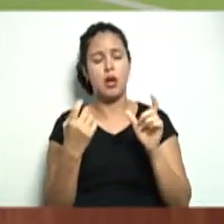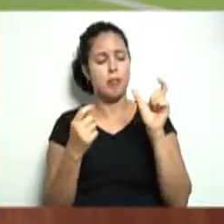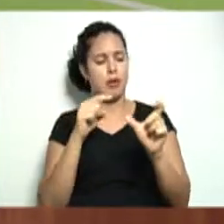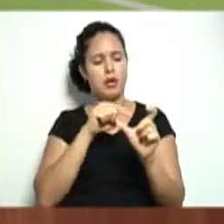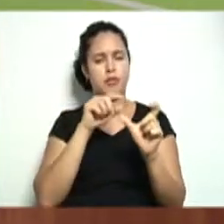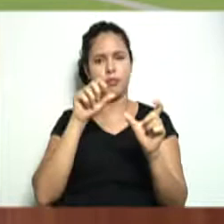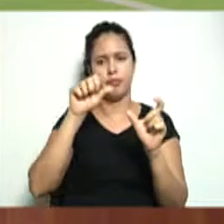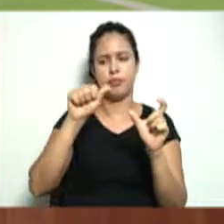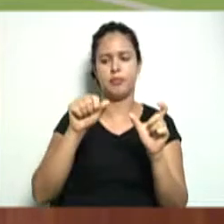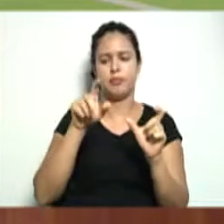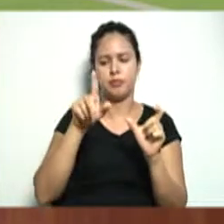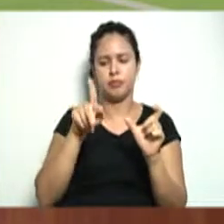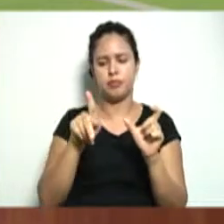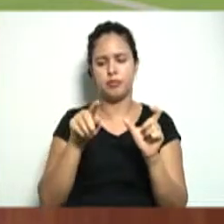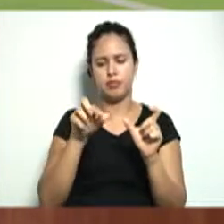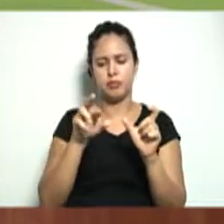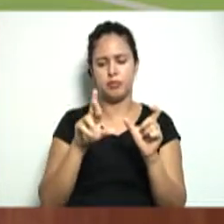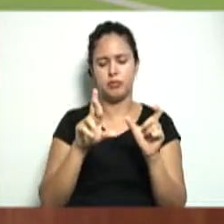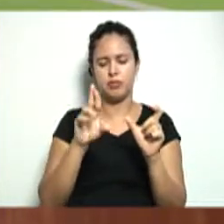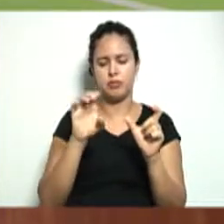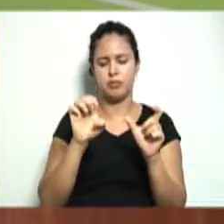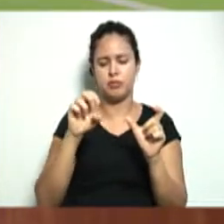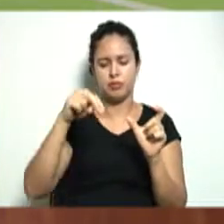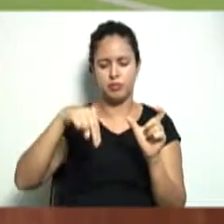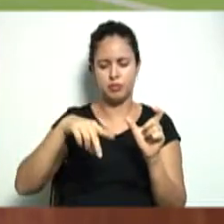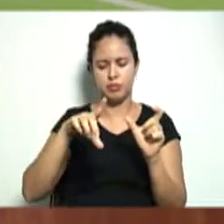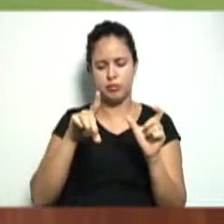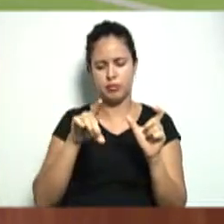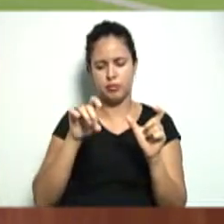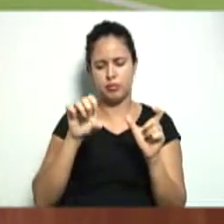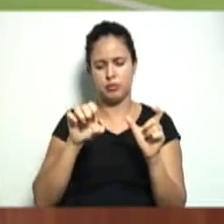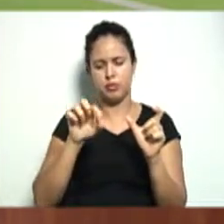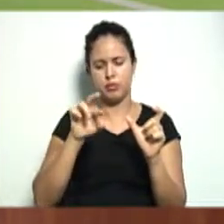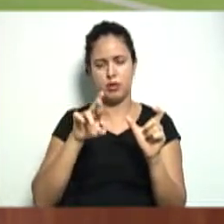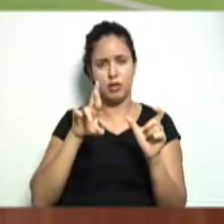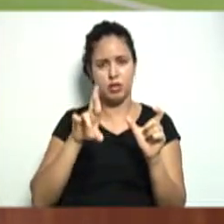palavra aprender, ela vem de...